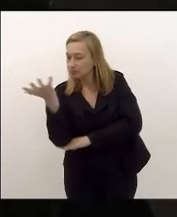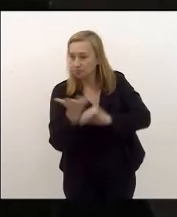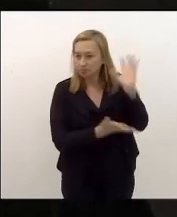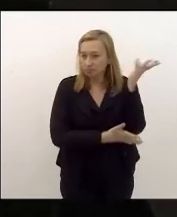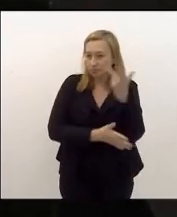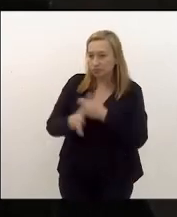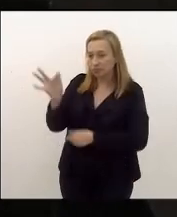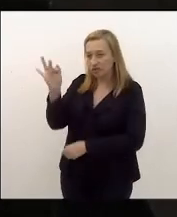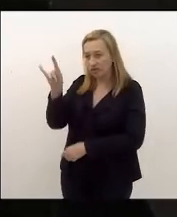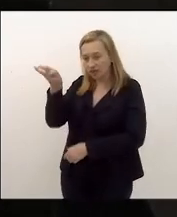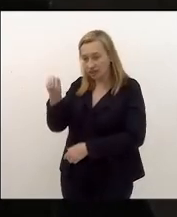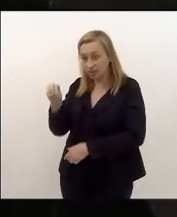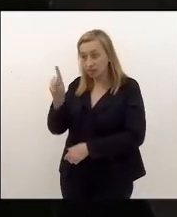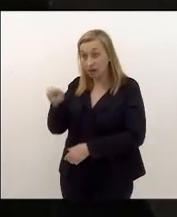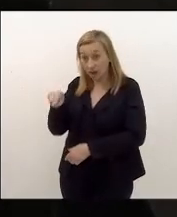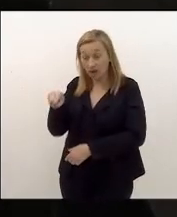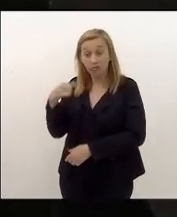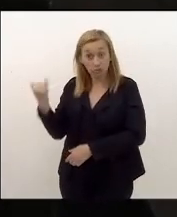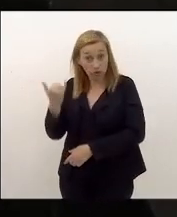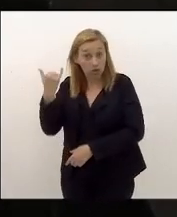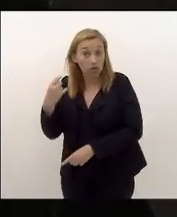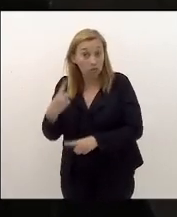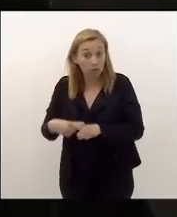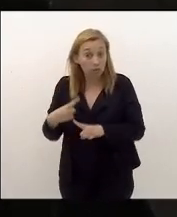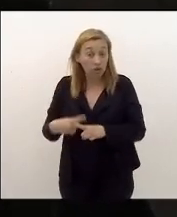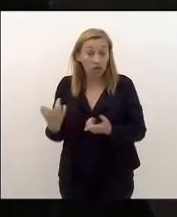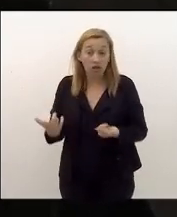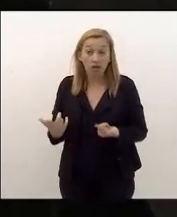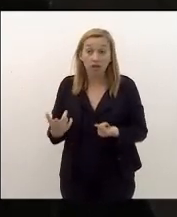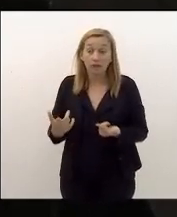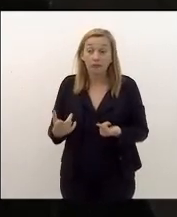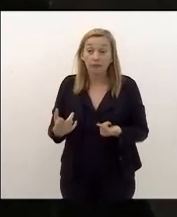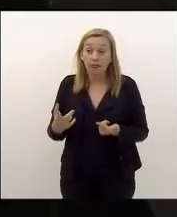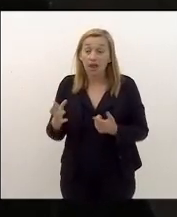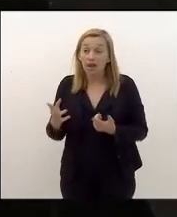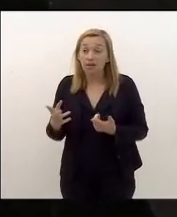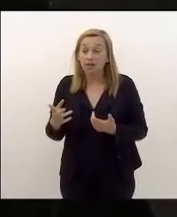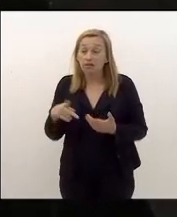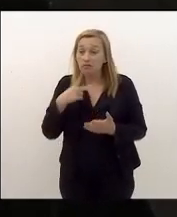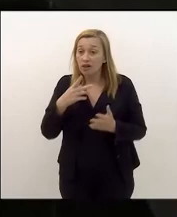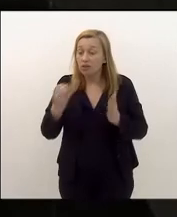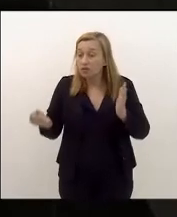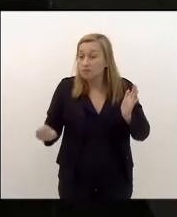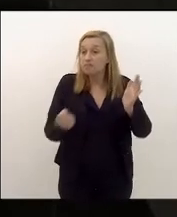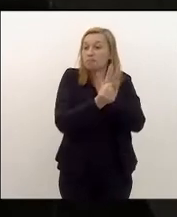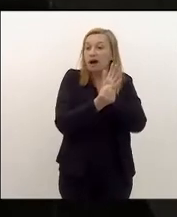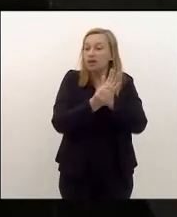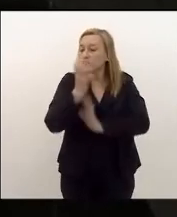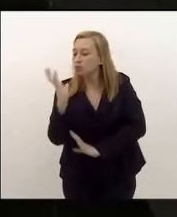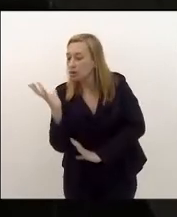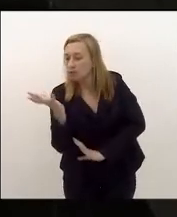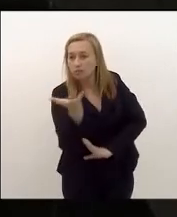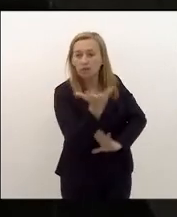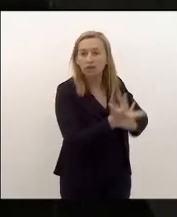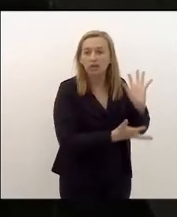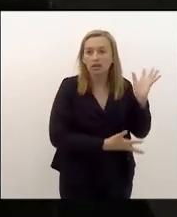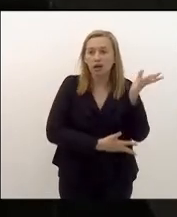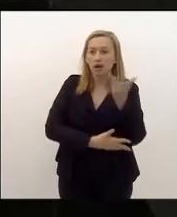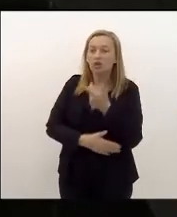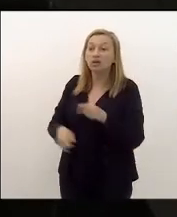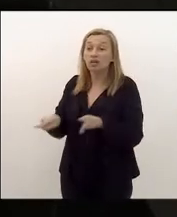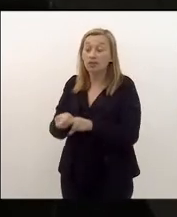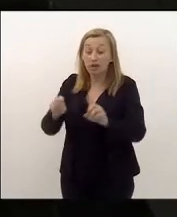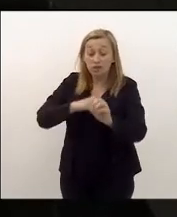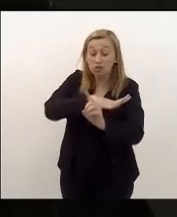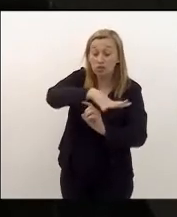são muito relevantes, pois dizem respeito a impactos ambientais e, sobretudo,